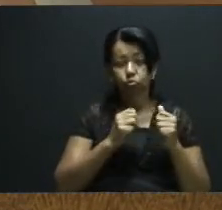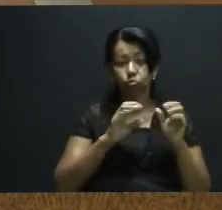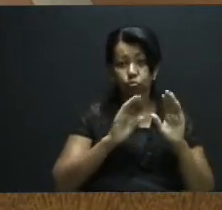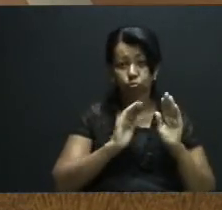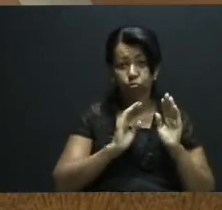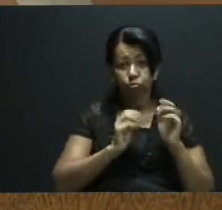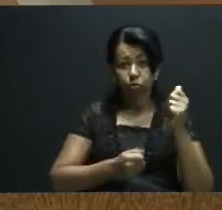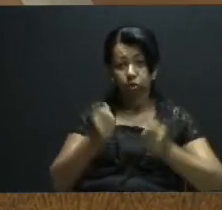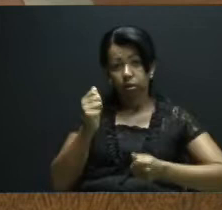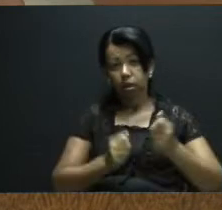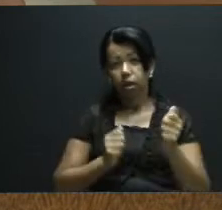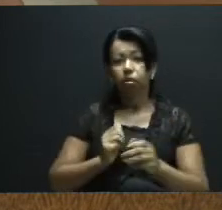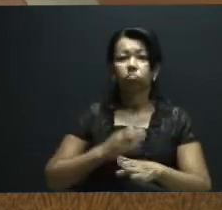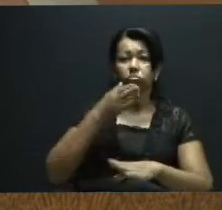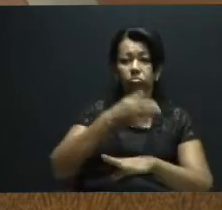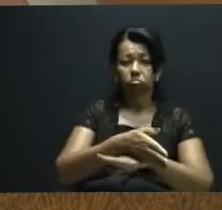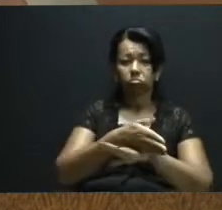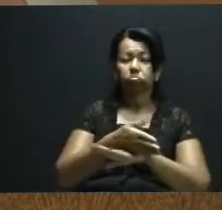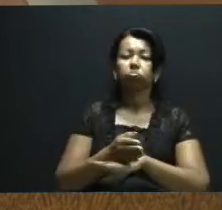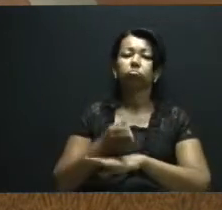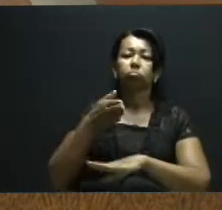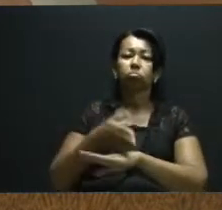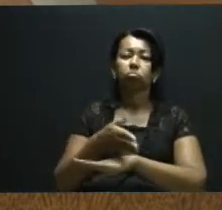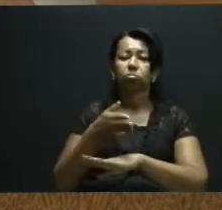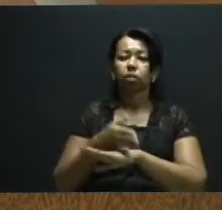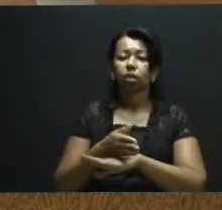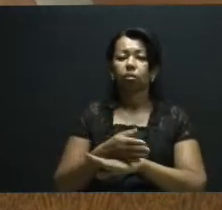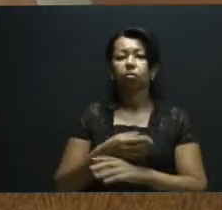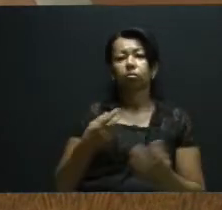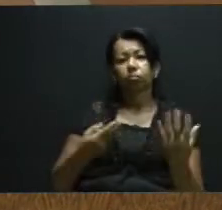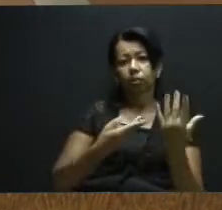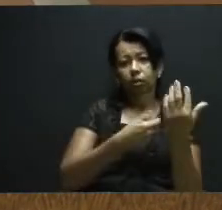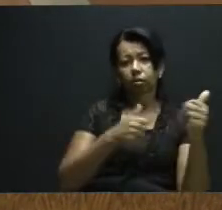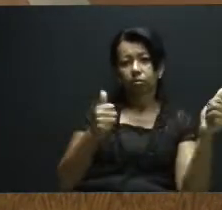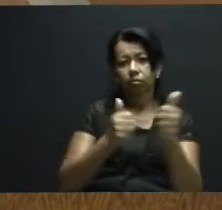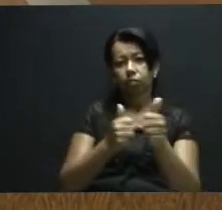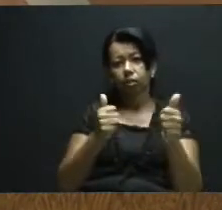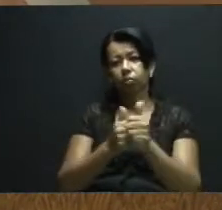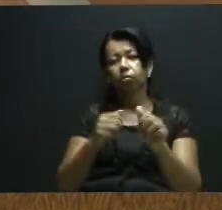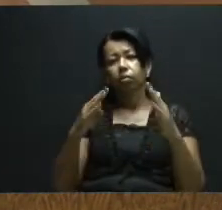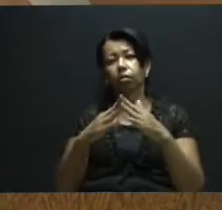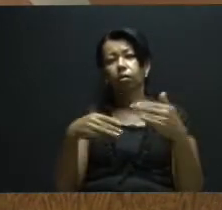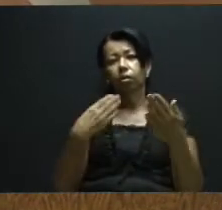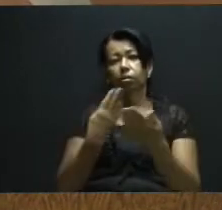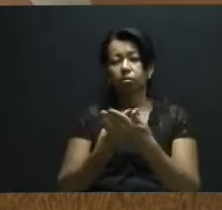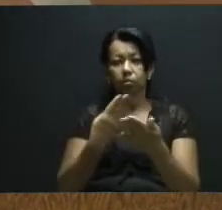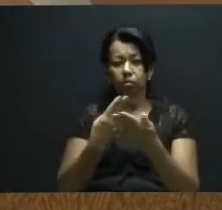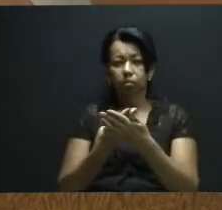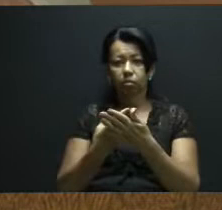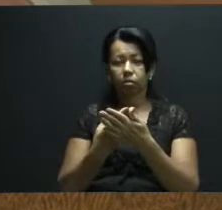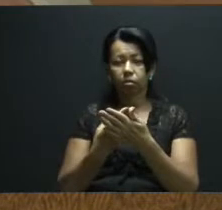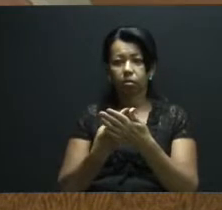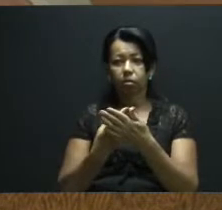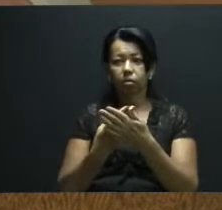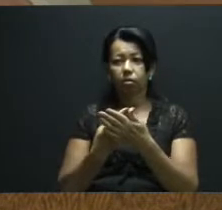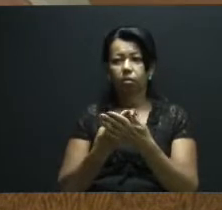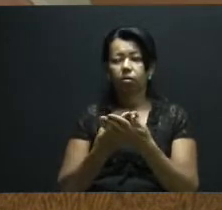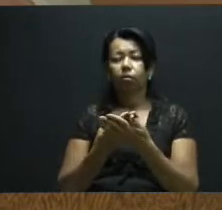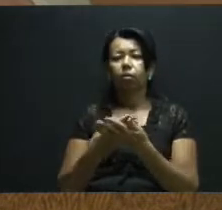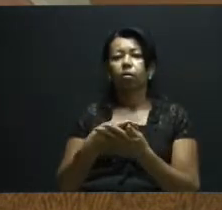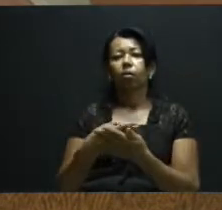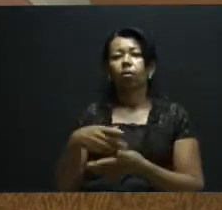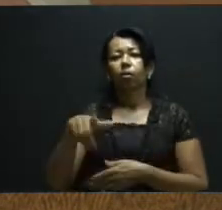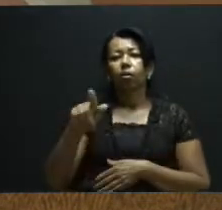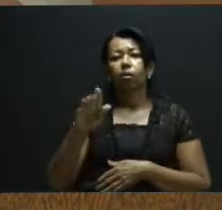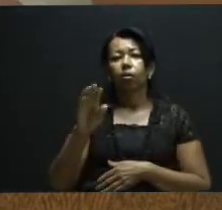à messi mensagem de mato em torno da unidade municipal de ensino estado estado de